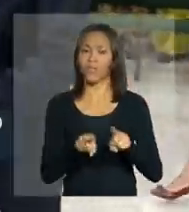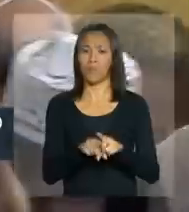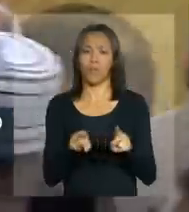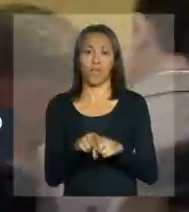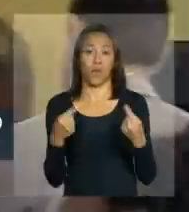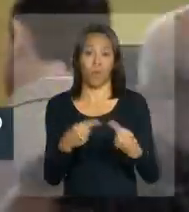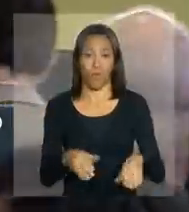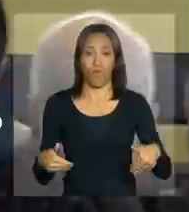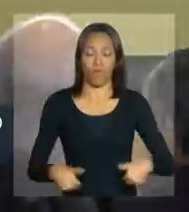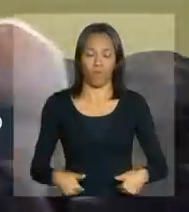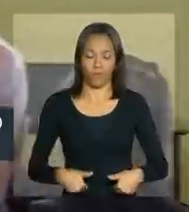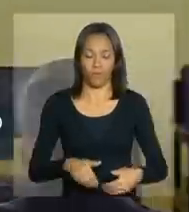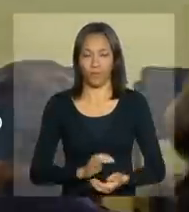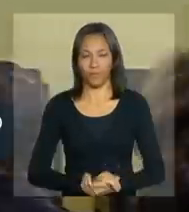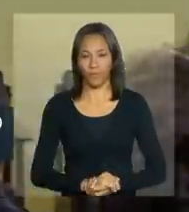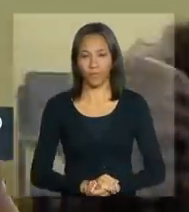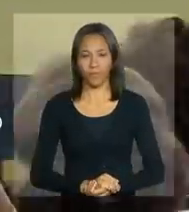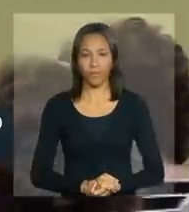à